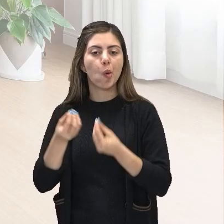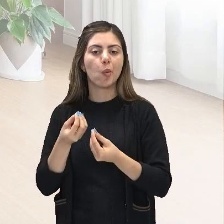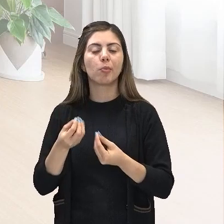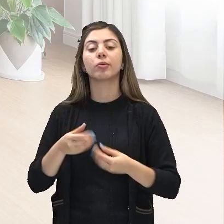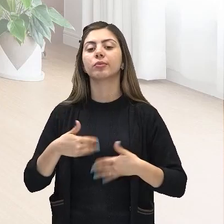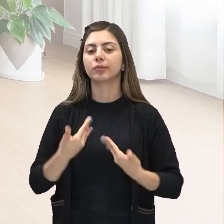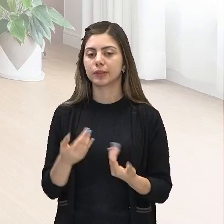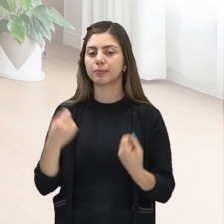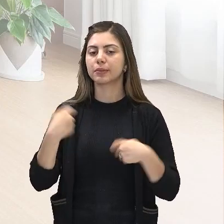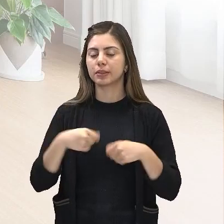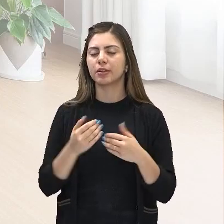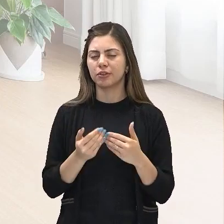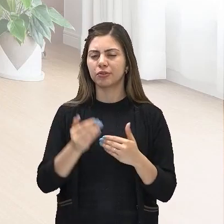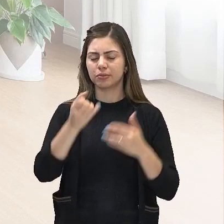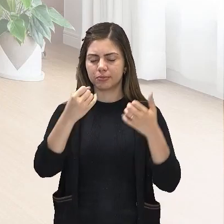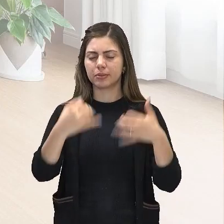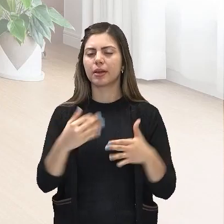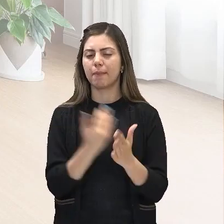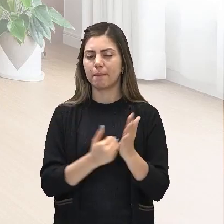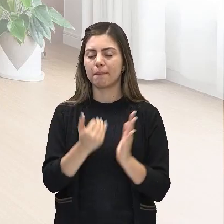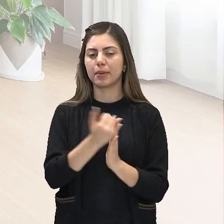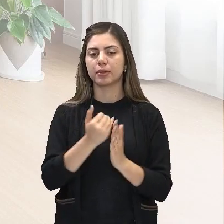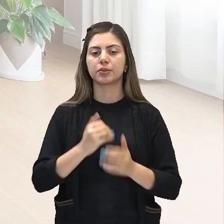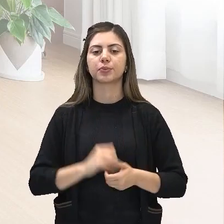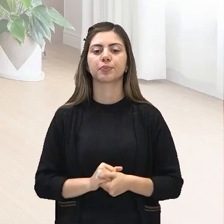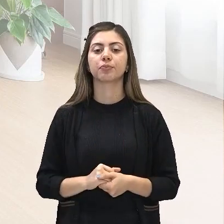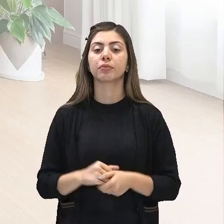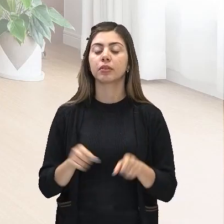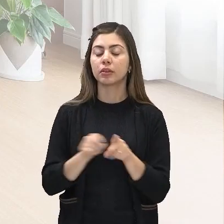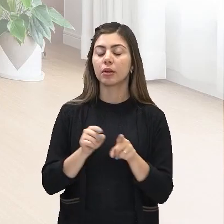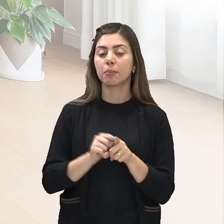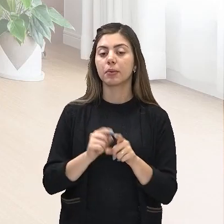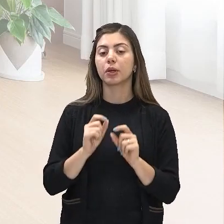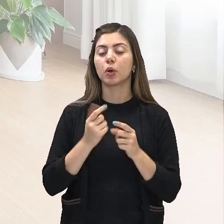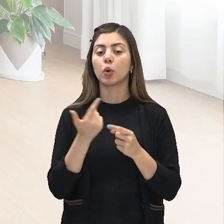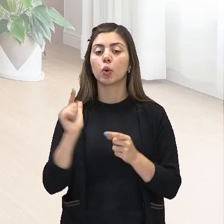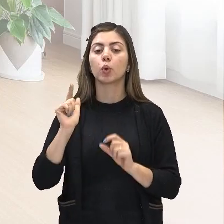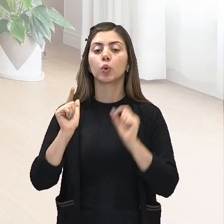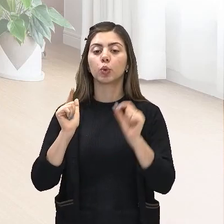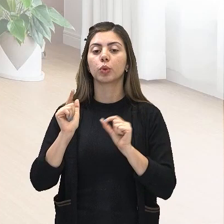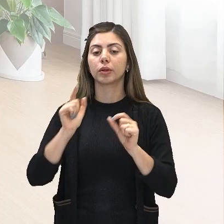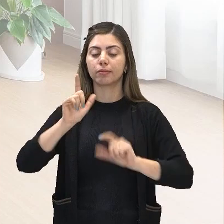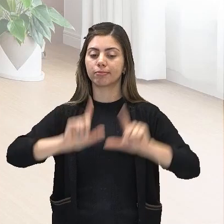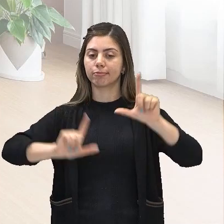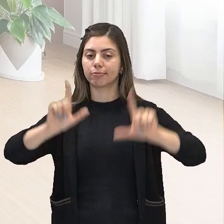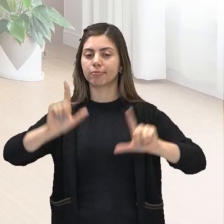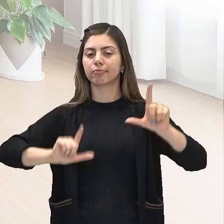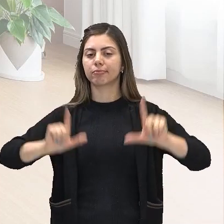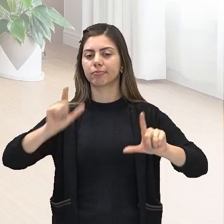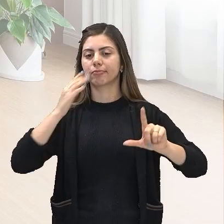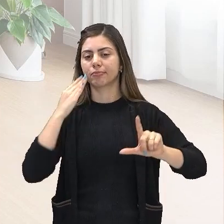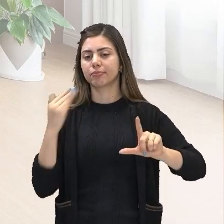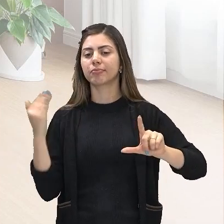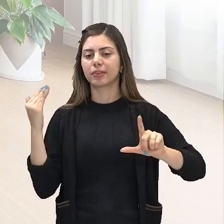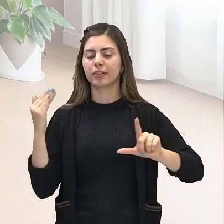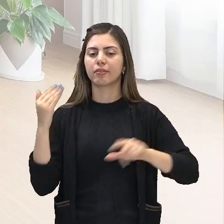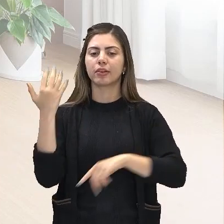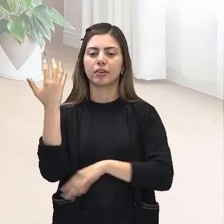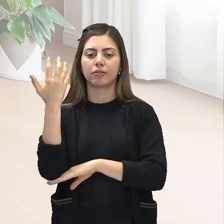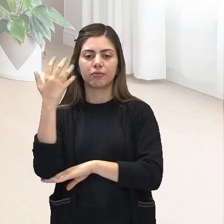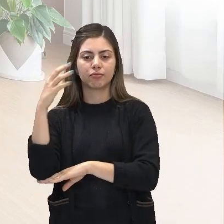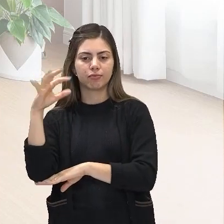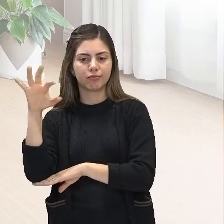e a gente ainda vai falar mais sobre eles. Equipamentos como os televisores, por exemplo, e aí você observa ali os ventiladores, aqui desse